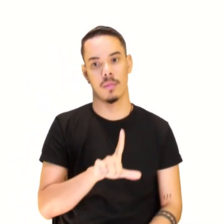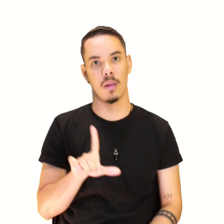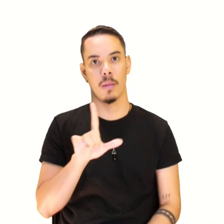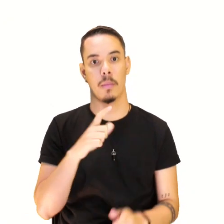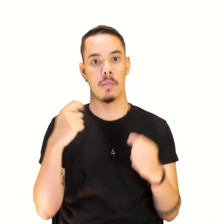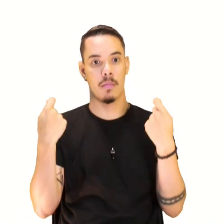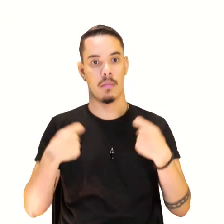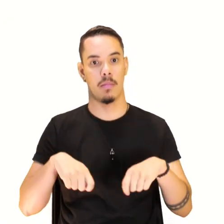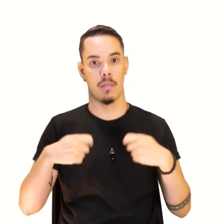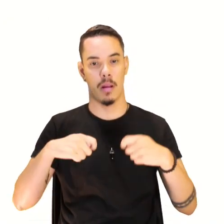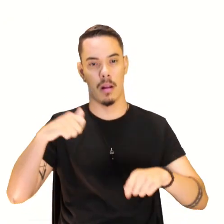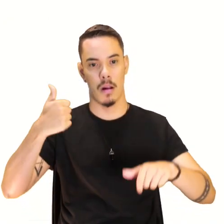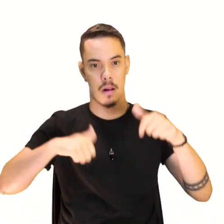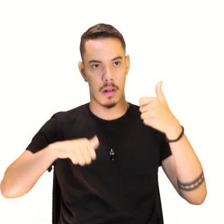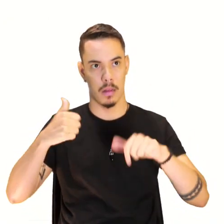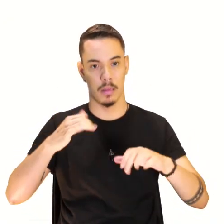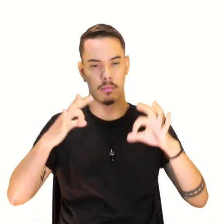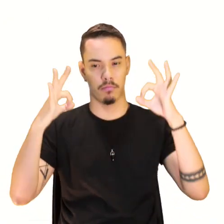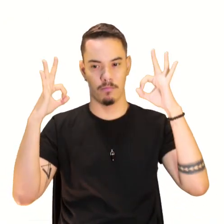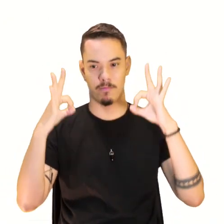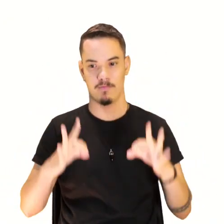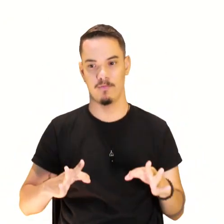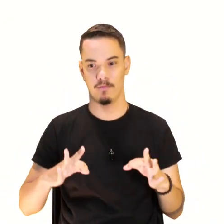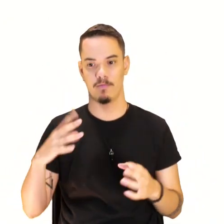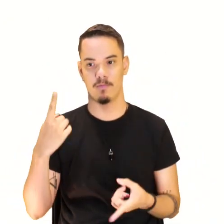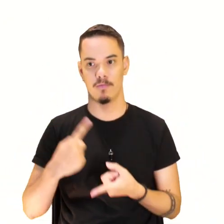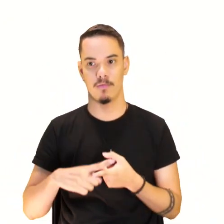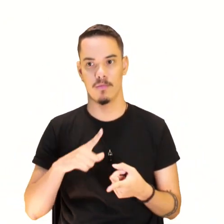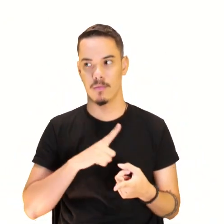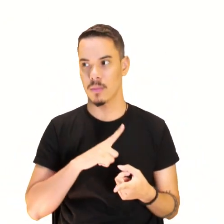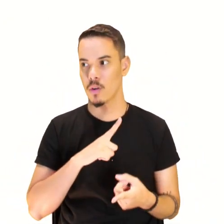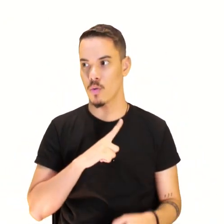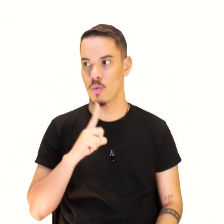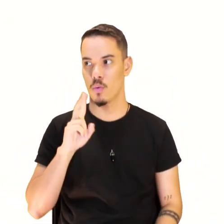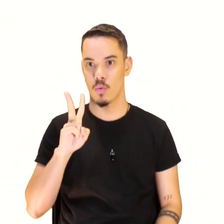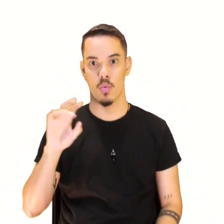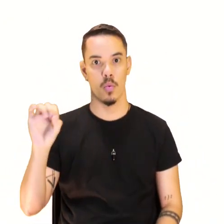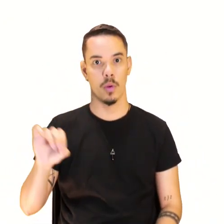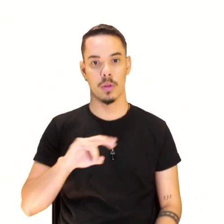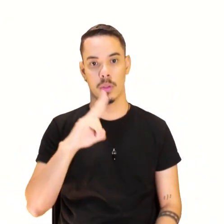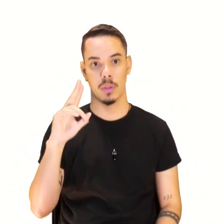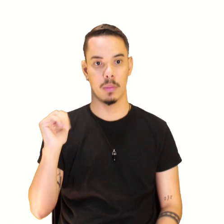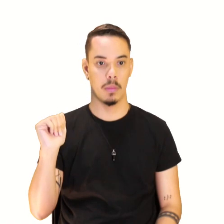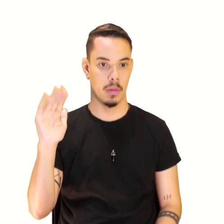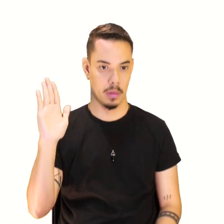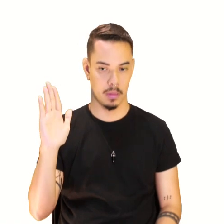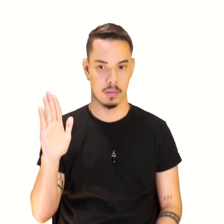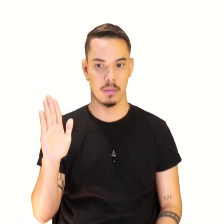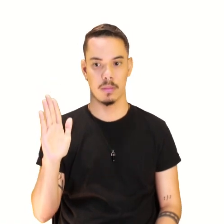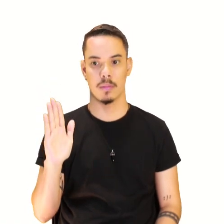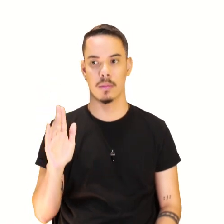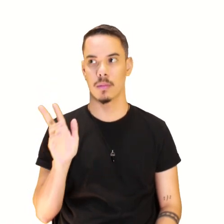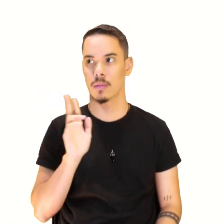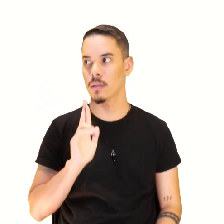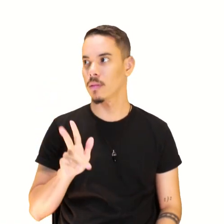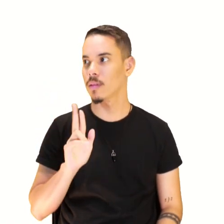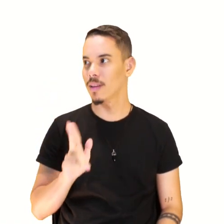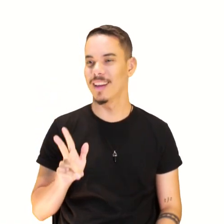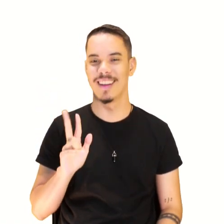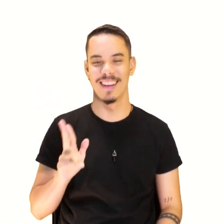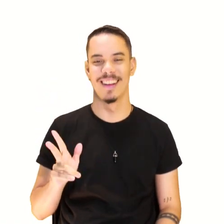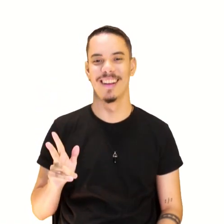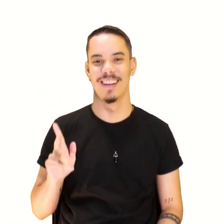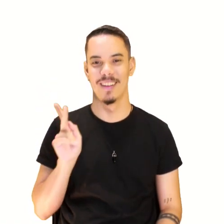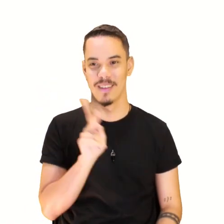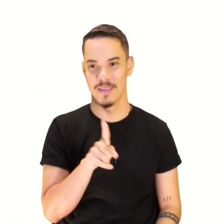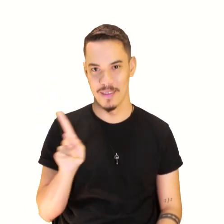analisada direitinho porque eu tenho mais de duas grandezas não é só mais o professor Maurício a piscina é o